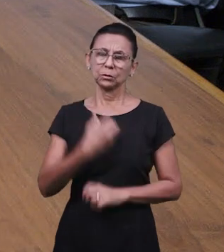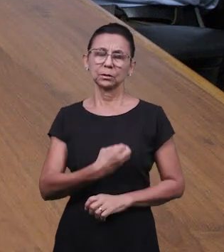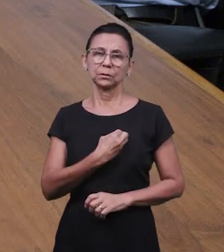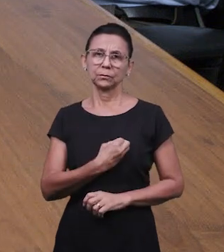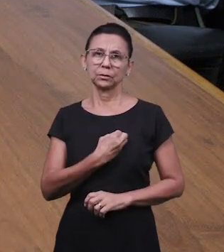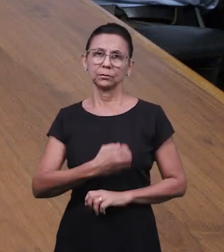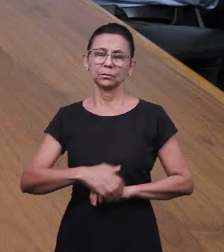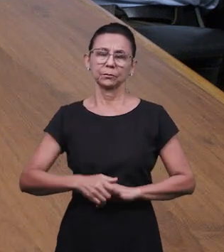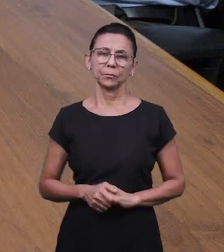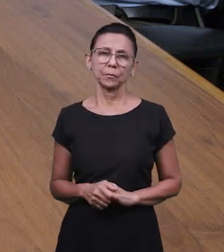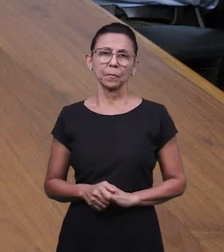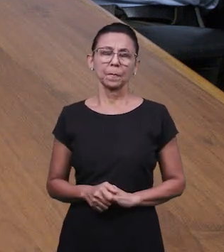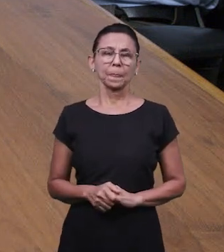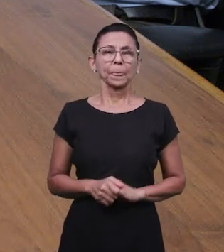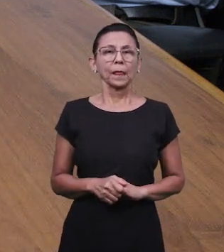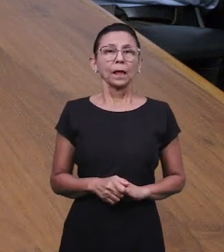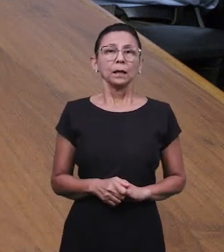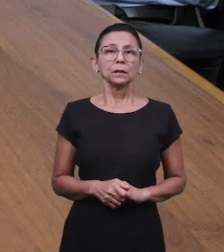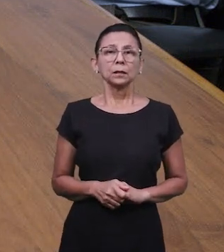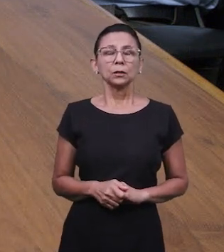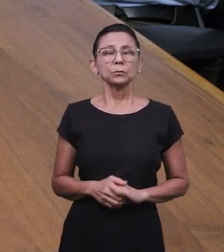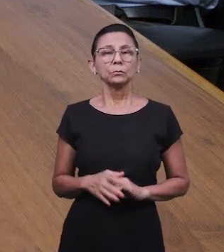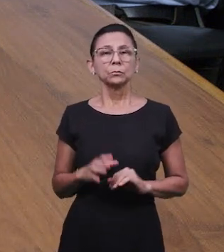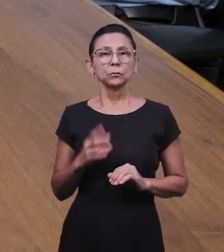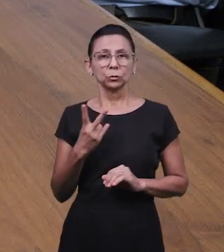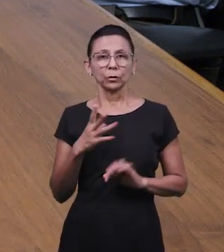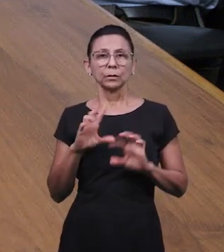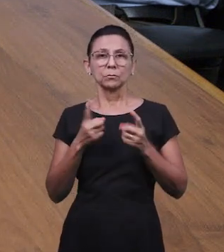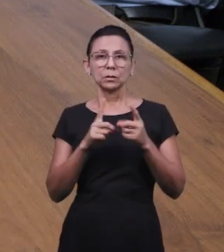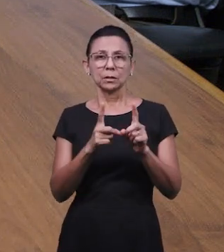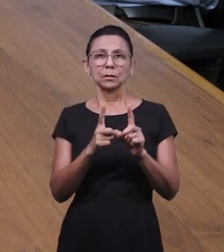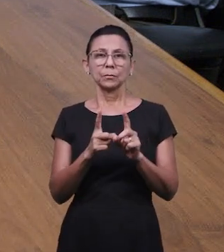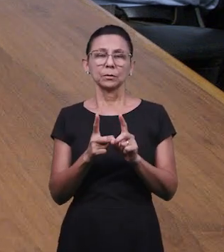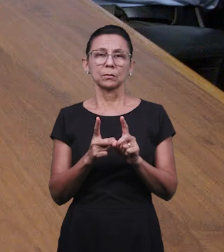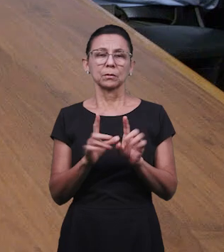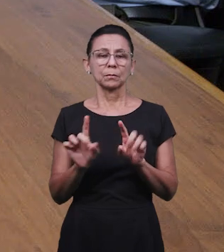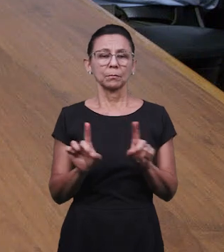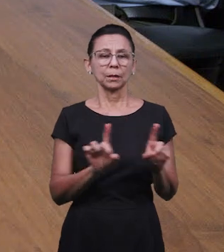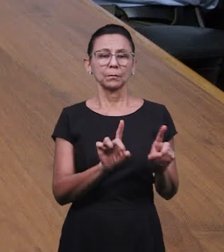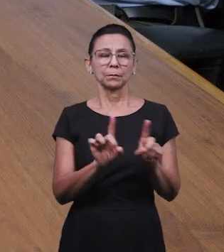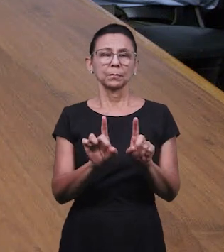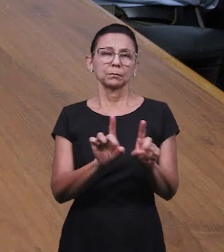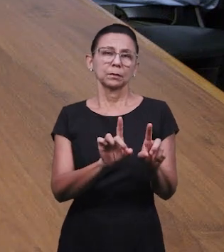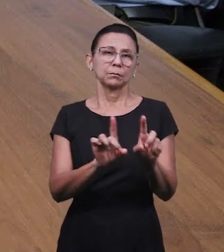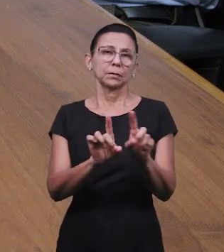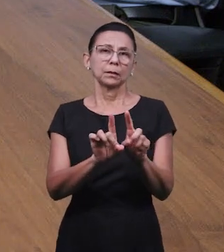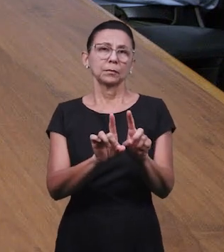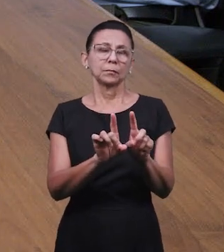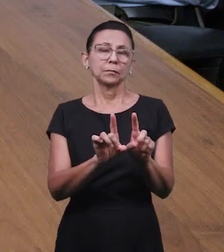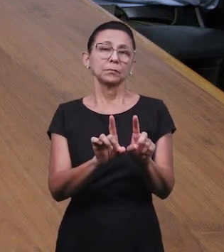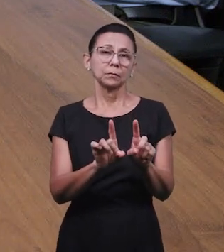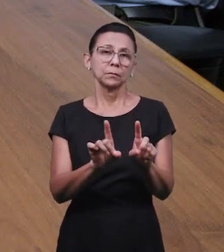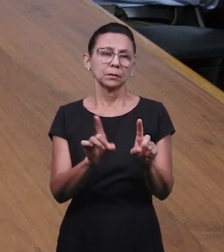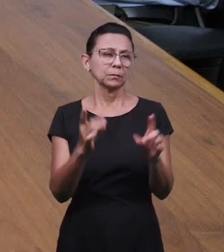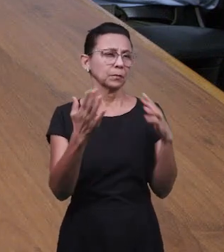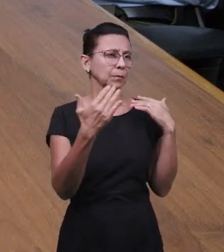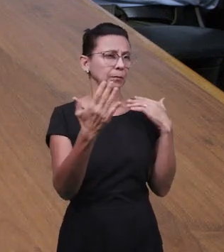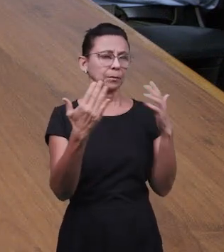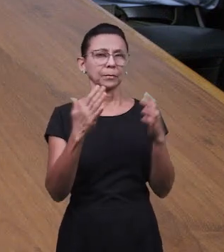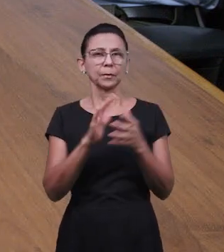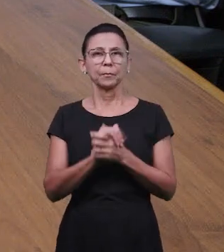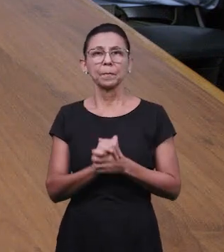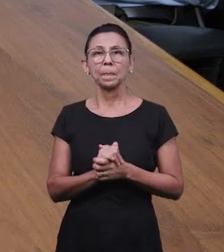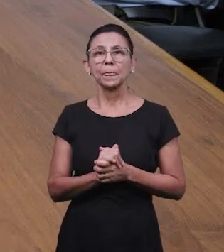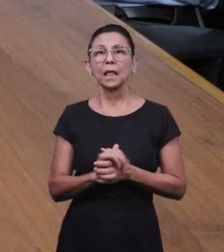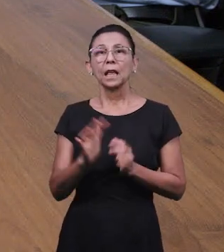eles não puderam perceber. E o Senhor foi falando com eles. E foi se revelando a eles. E